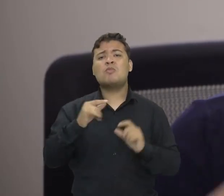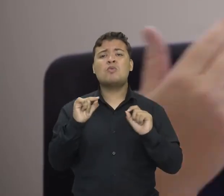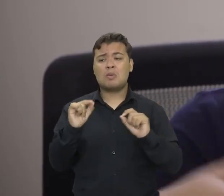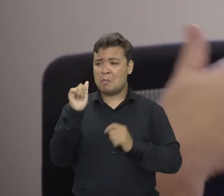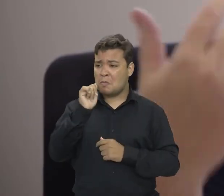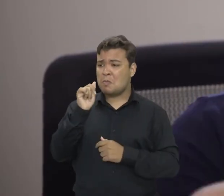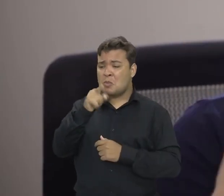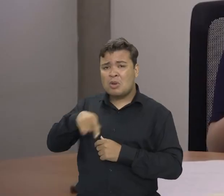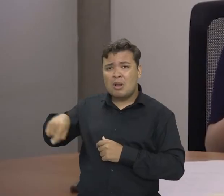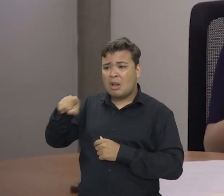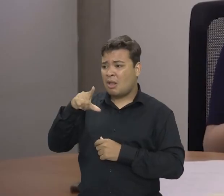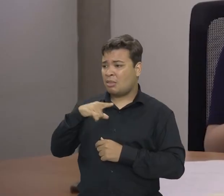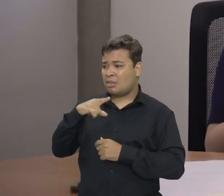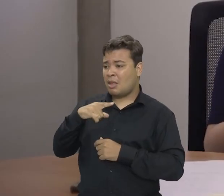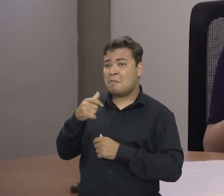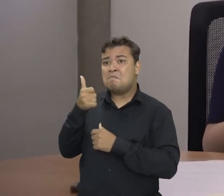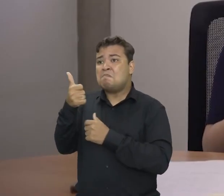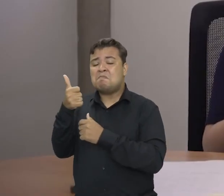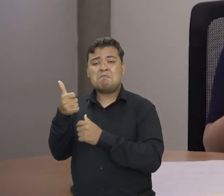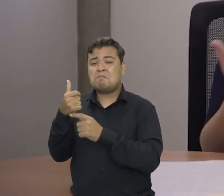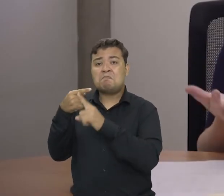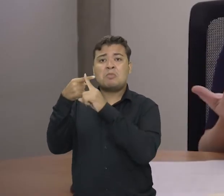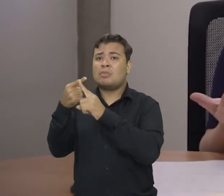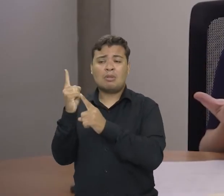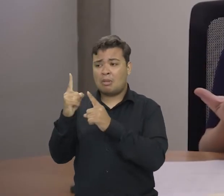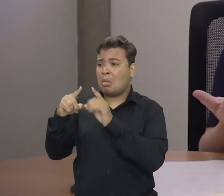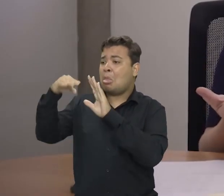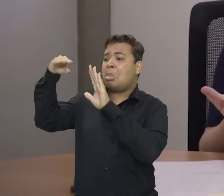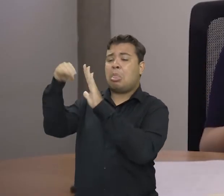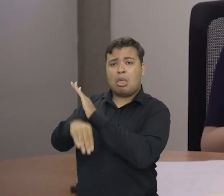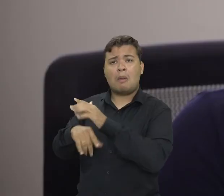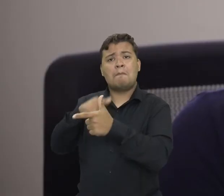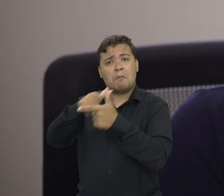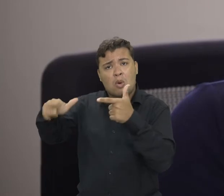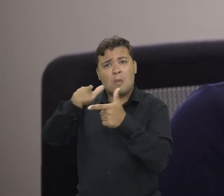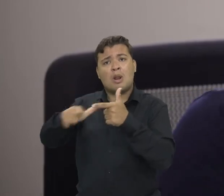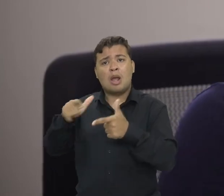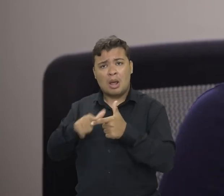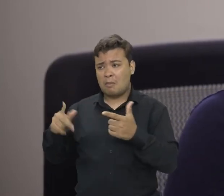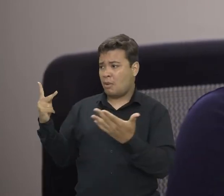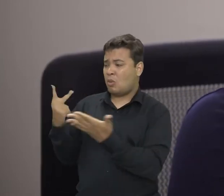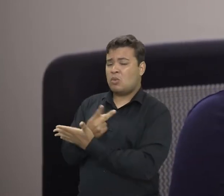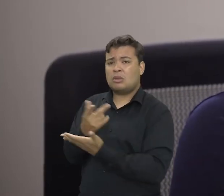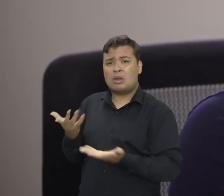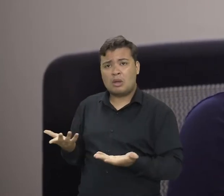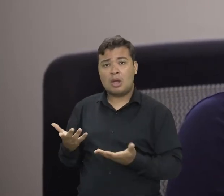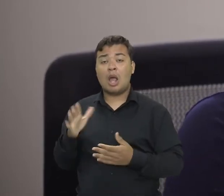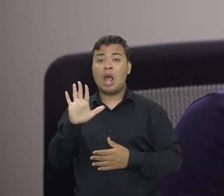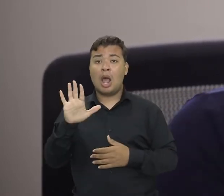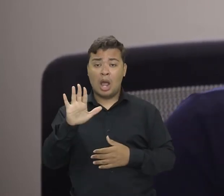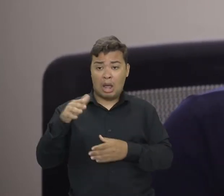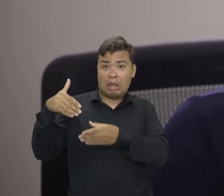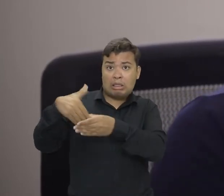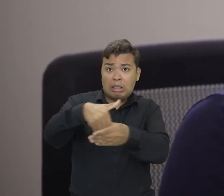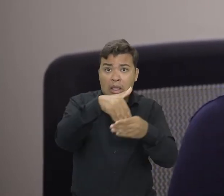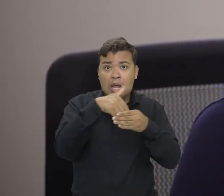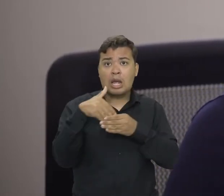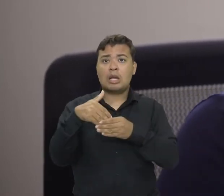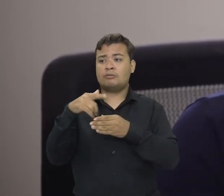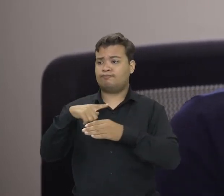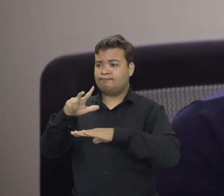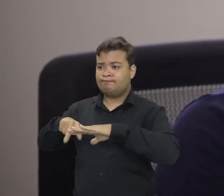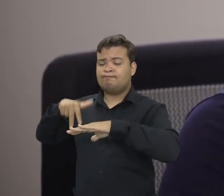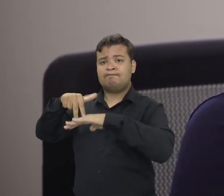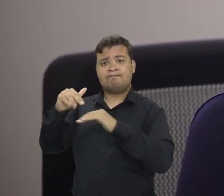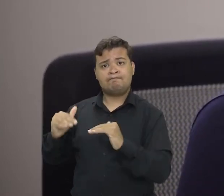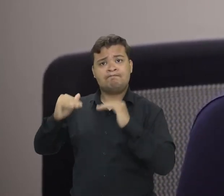processo as mulheres estão levando desvantagem. Então são desvantagens cumulativas. E para uma eleição majoritária, que a gente precisa ter uma